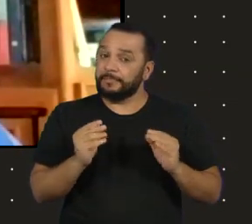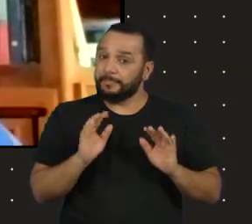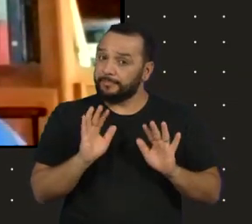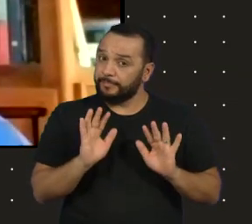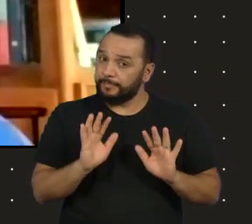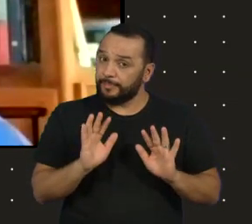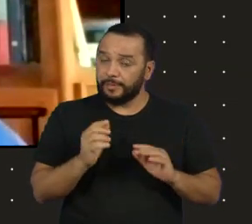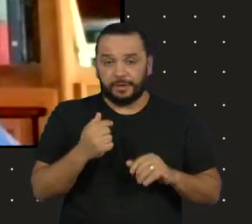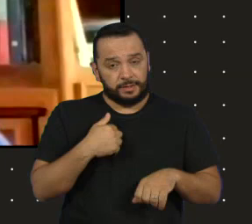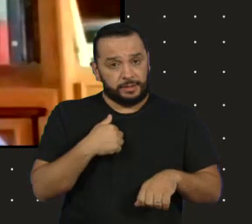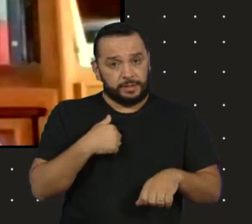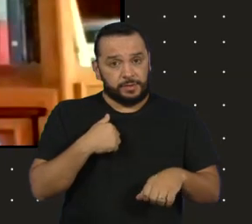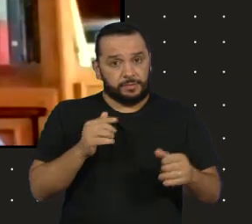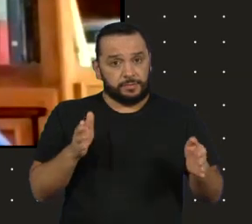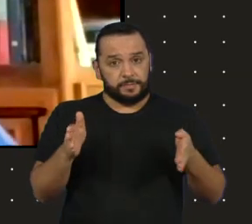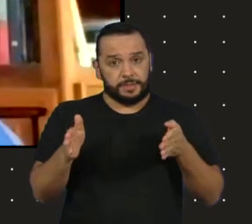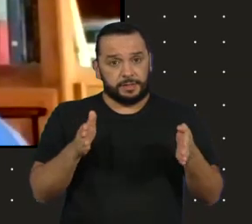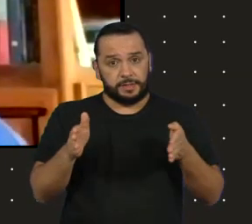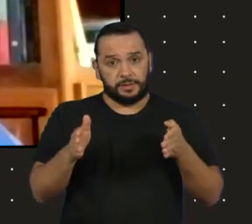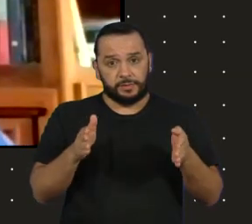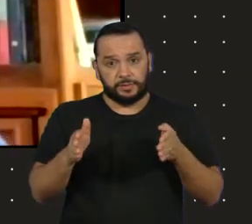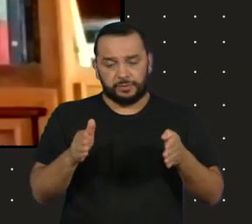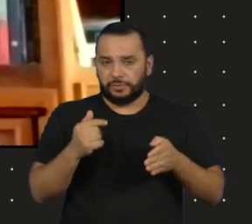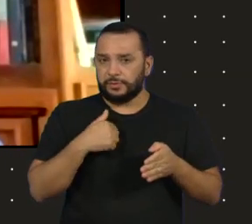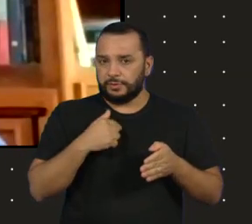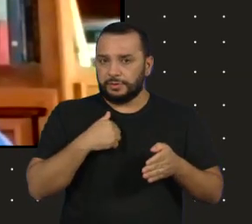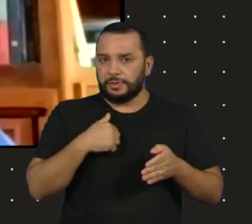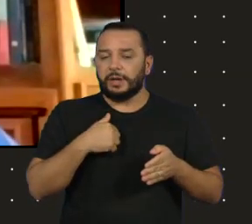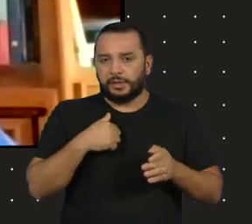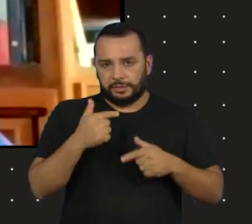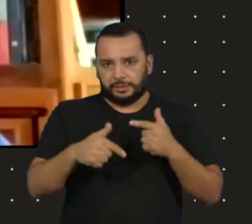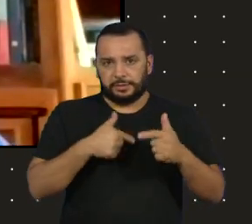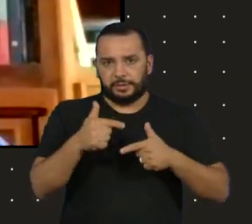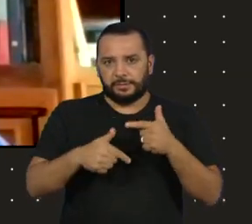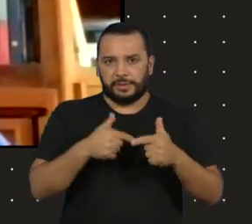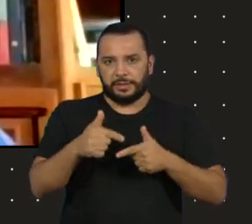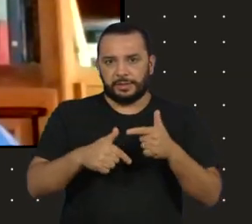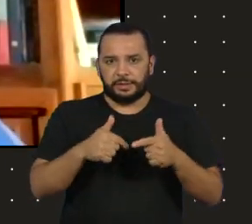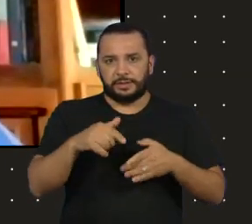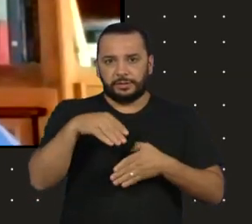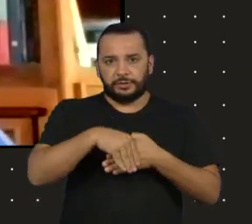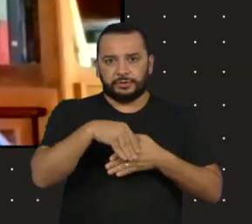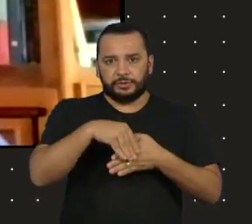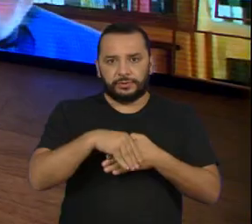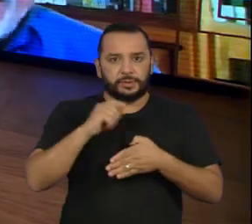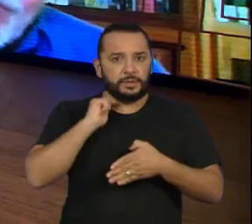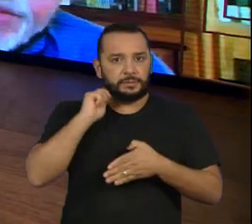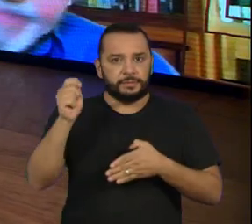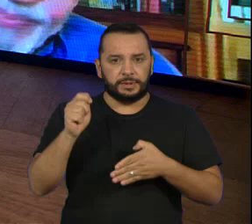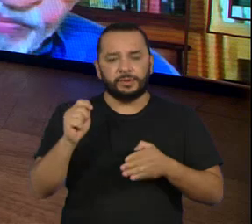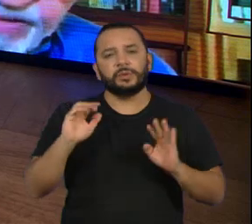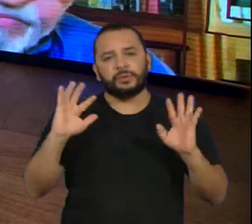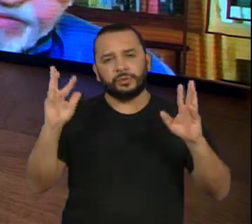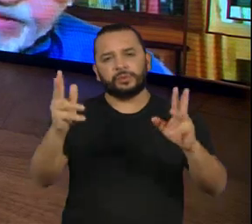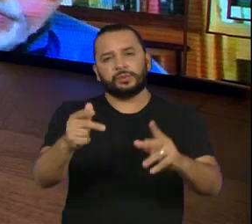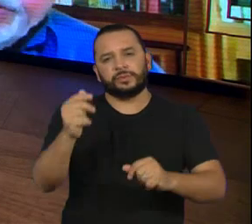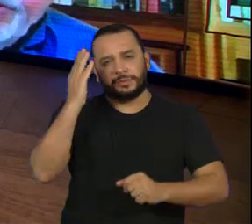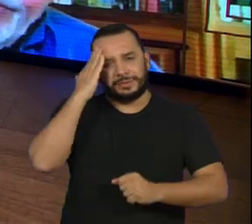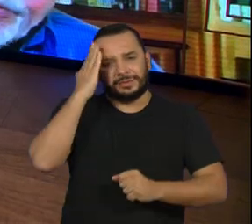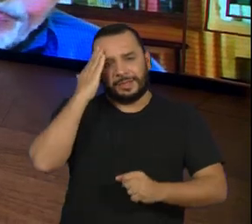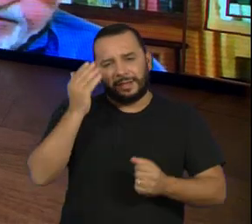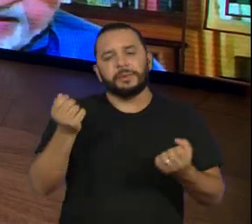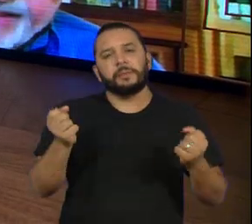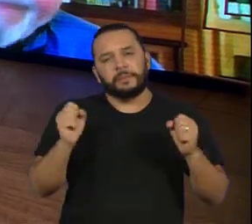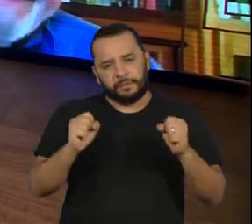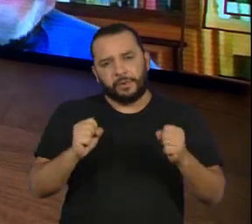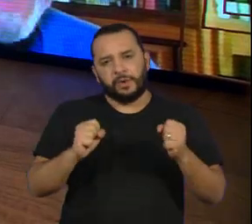Eu mesmo, durante o período em que eu trabalhei na Abril, hoje é público isso, eu